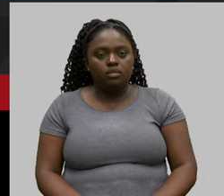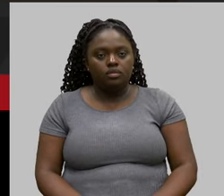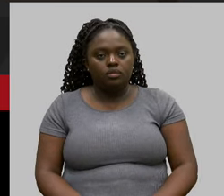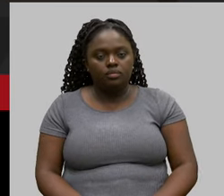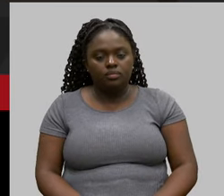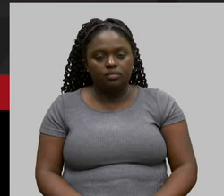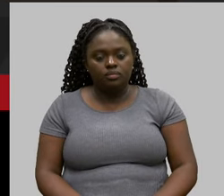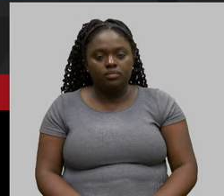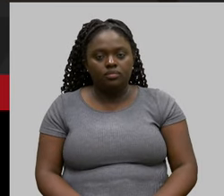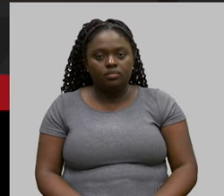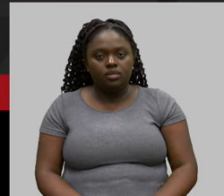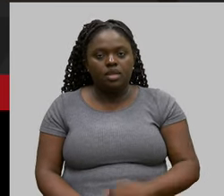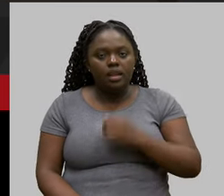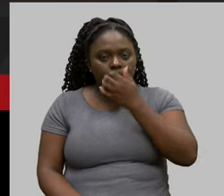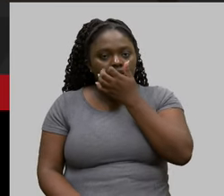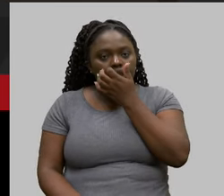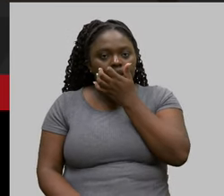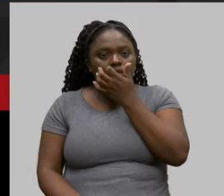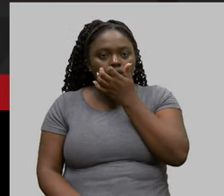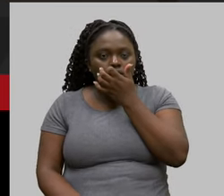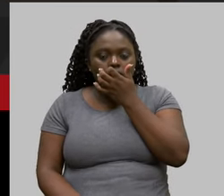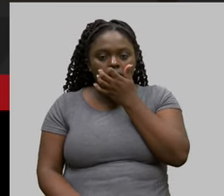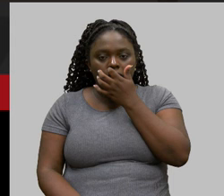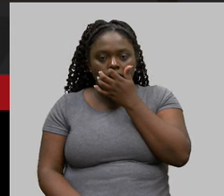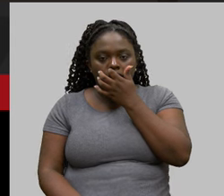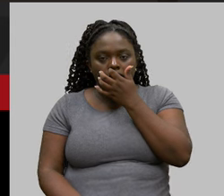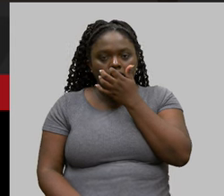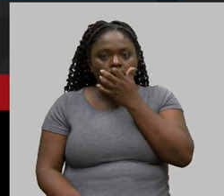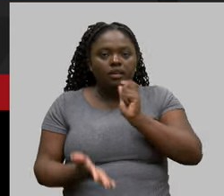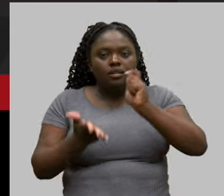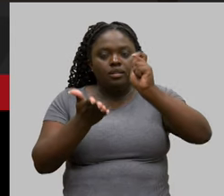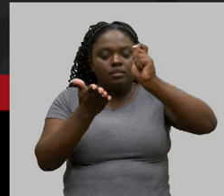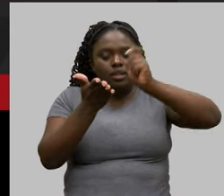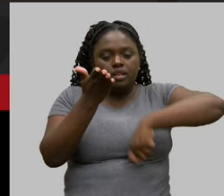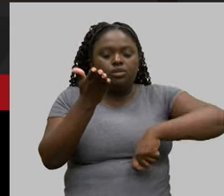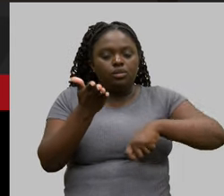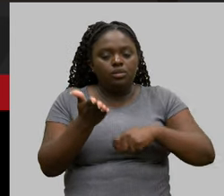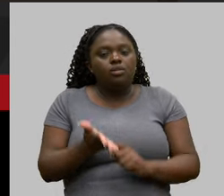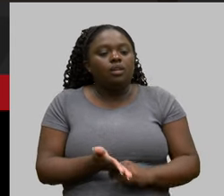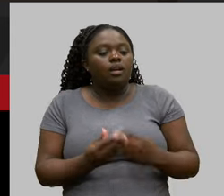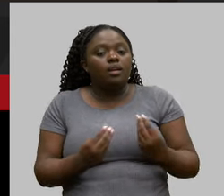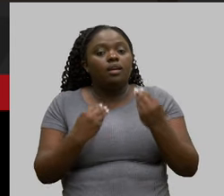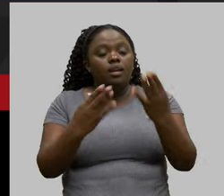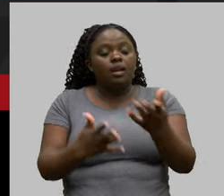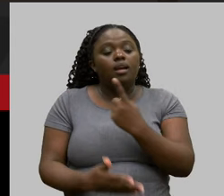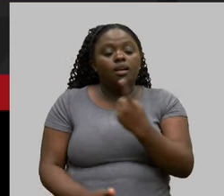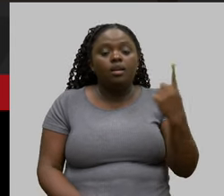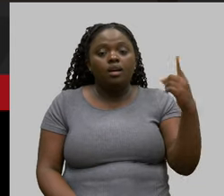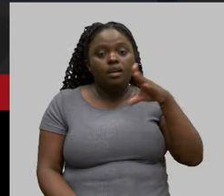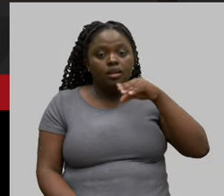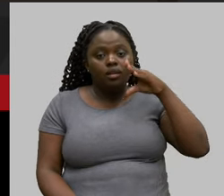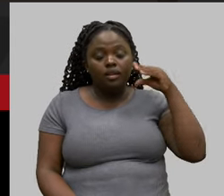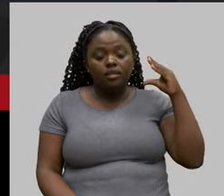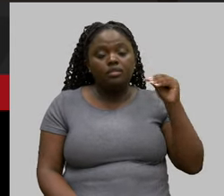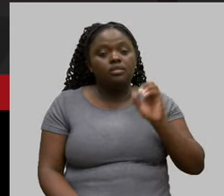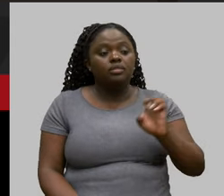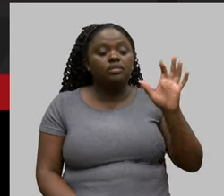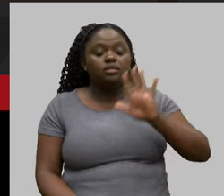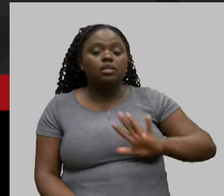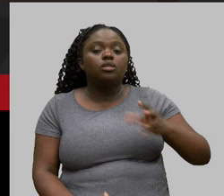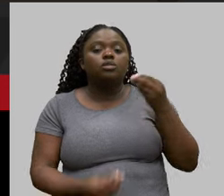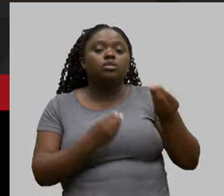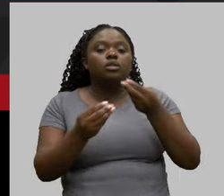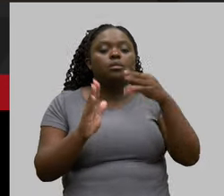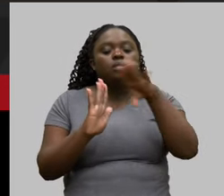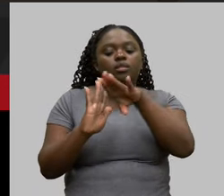deliberação registro contábil individualizado das contribuições de cada servidores dos entes estatais conforme diretrizes